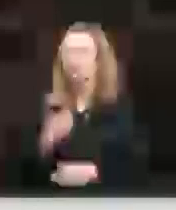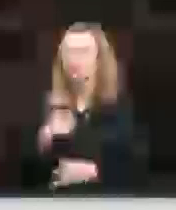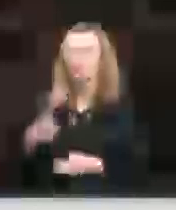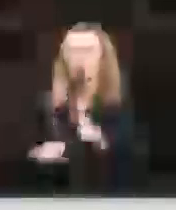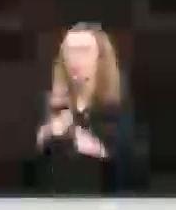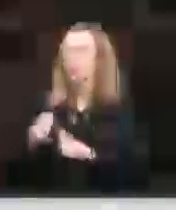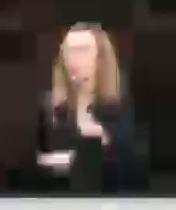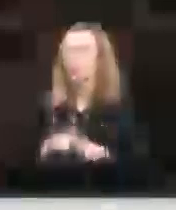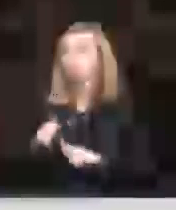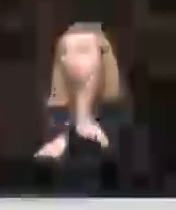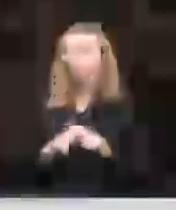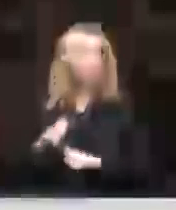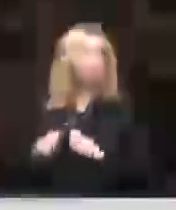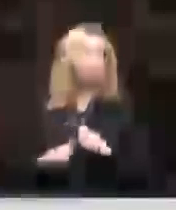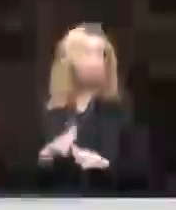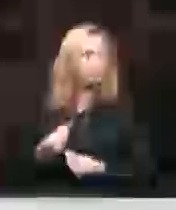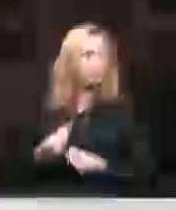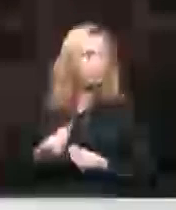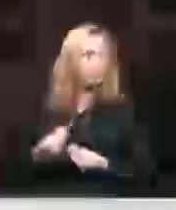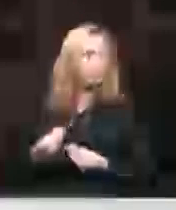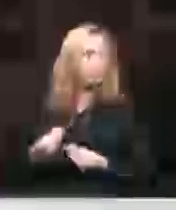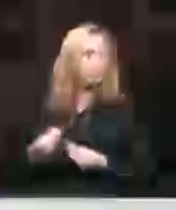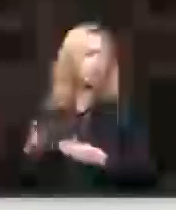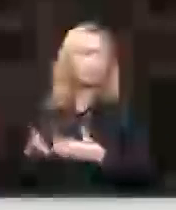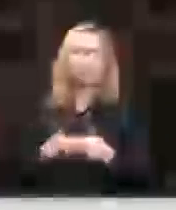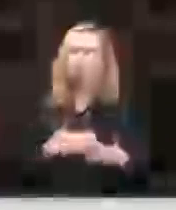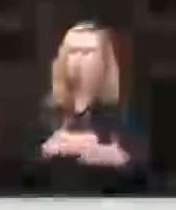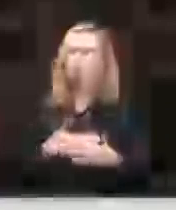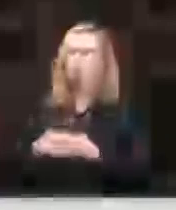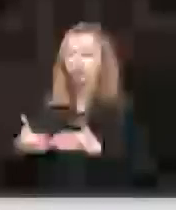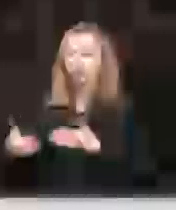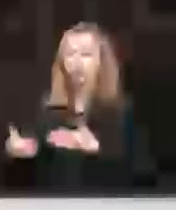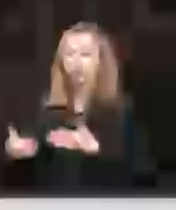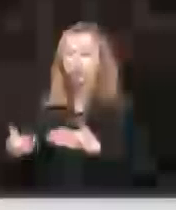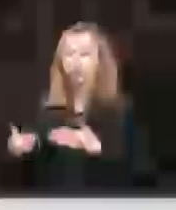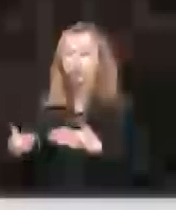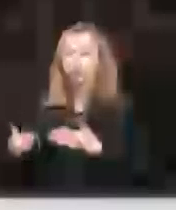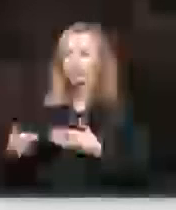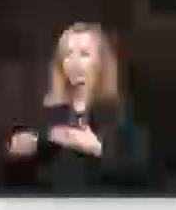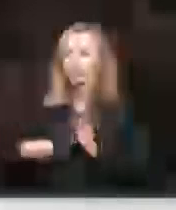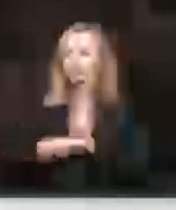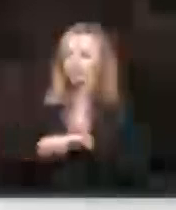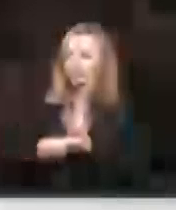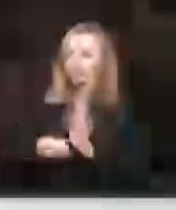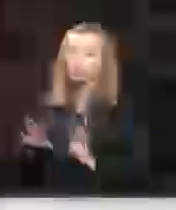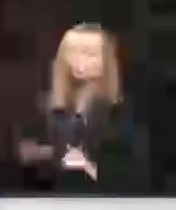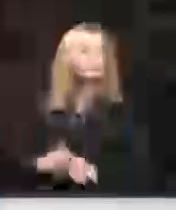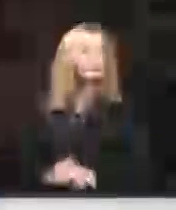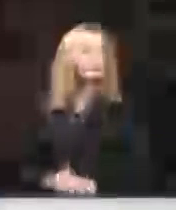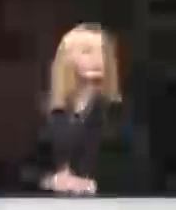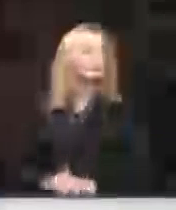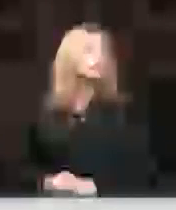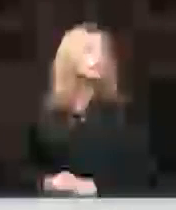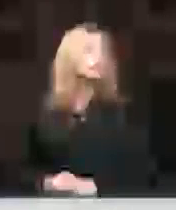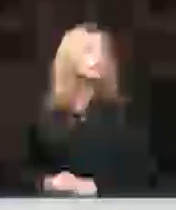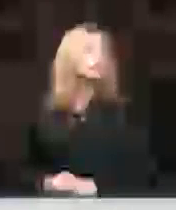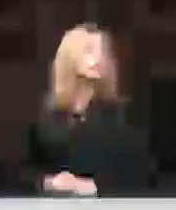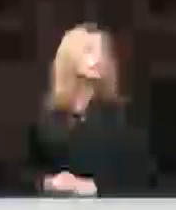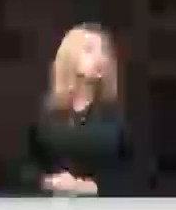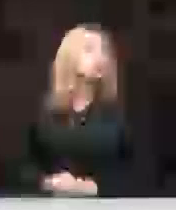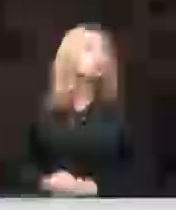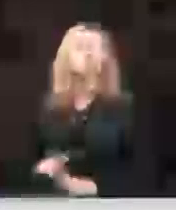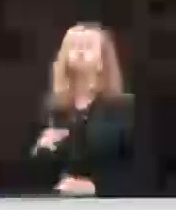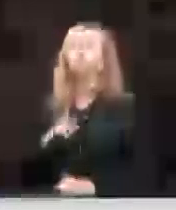nenhuma possibilidade de qualquer avaliação. Por outro lado, ainda há um